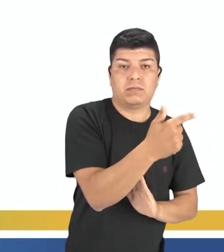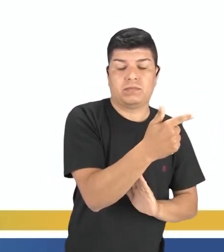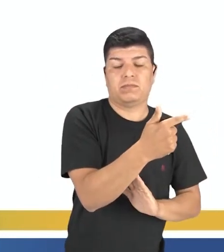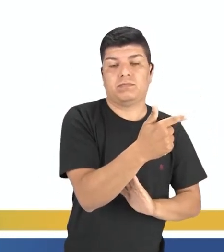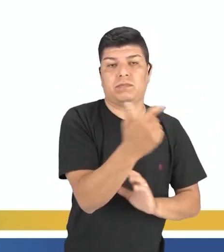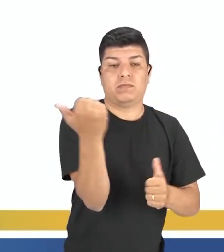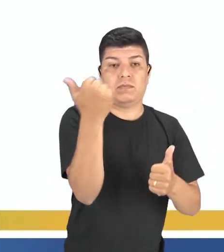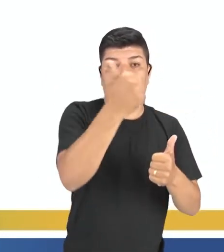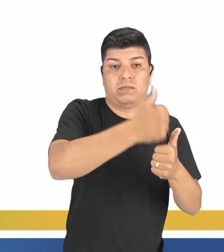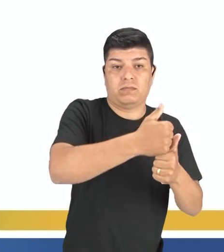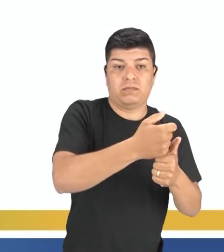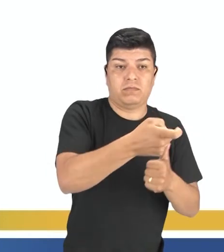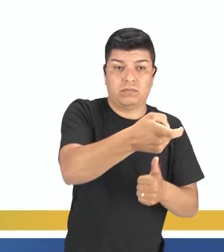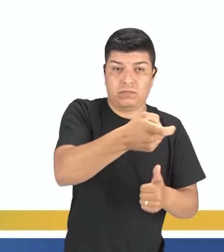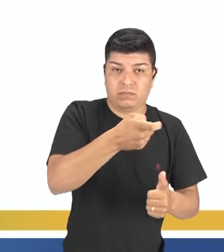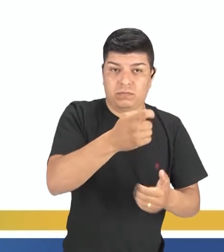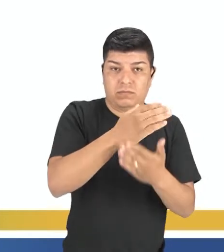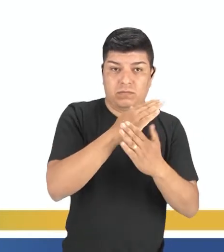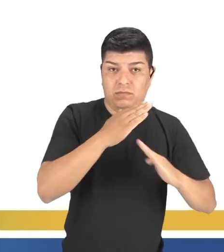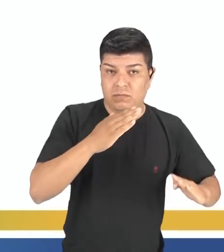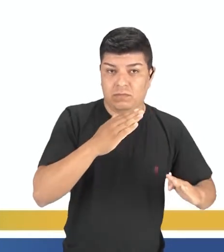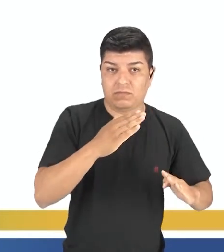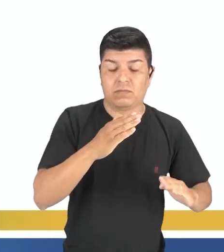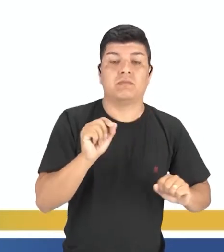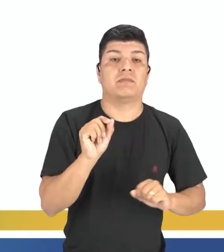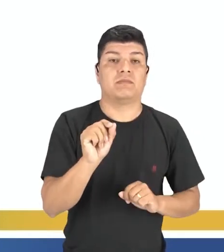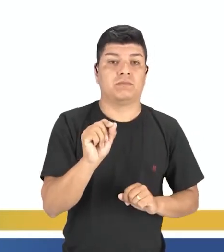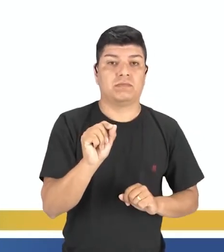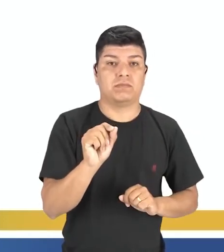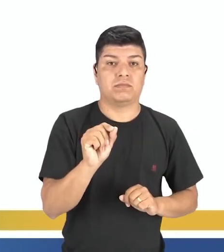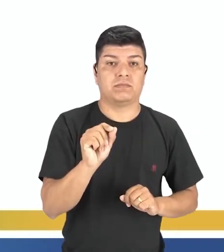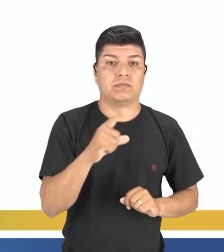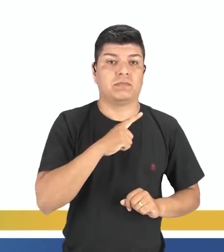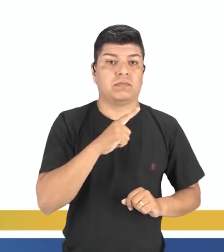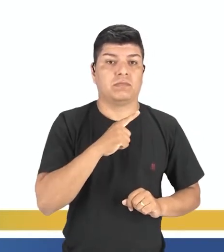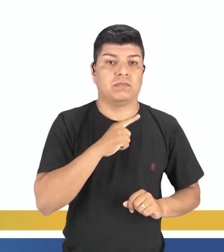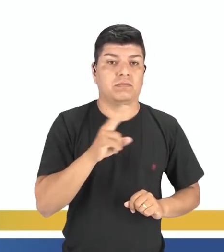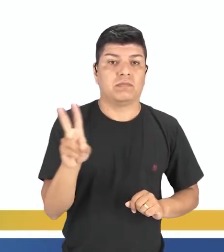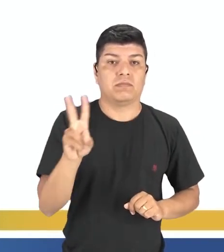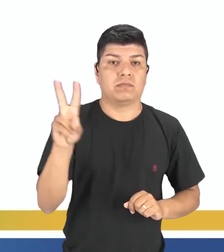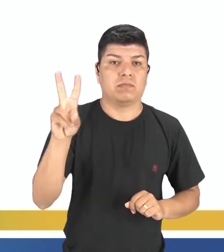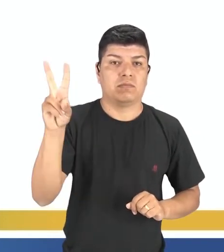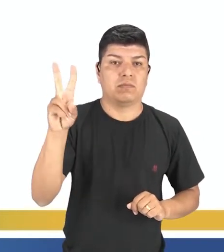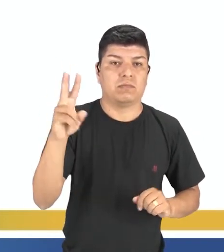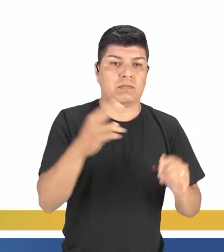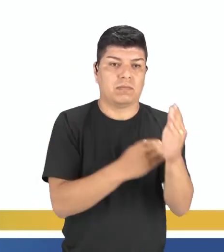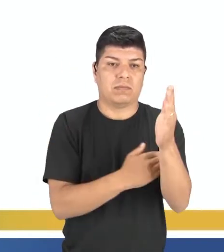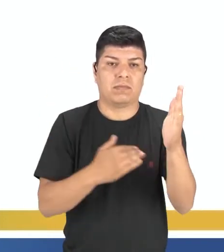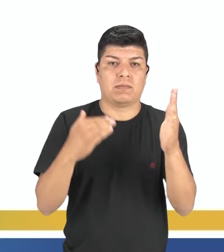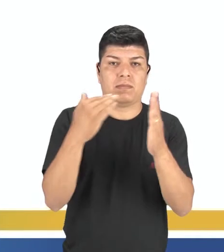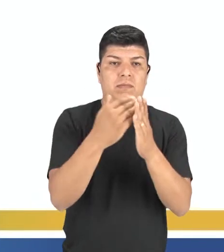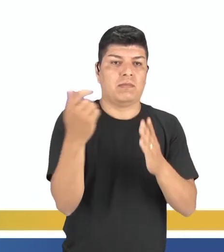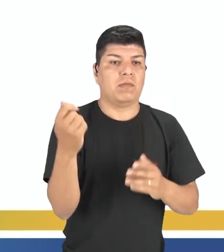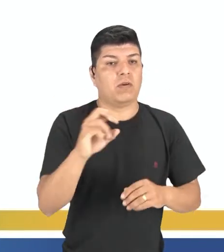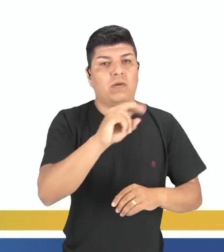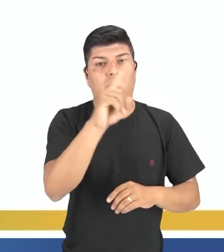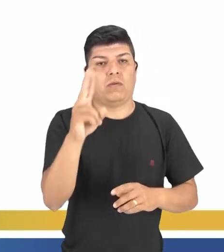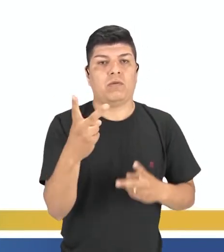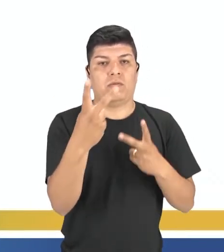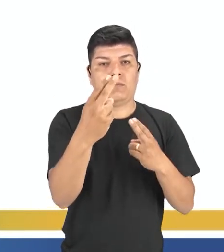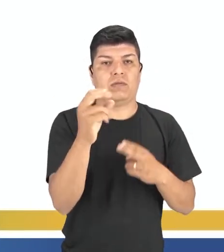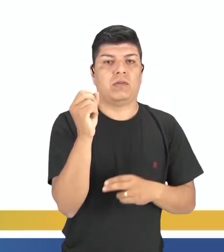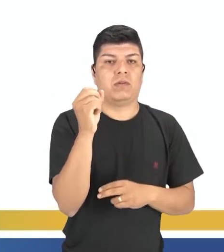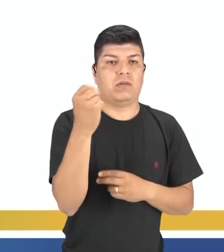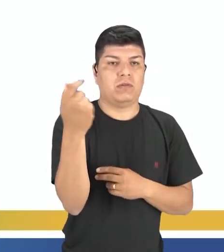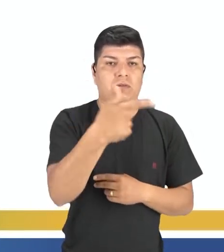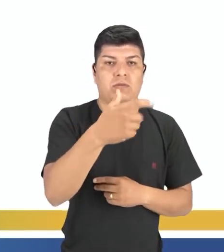substituir no lugar do x da inequação, significa dizer que vamos assim ter um valor maior ou igual a zero.